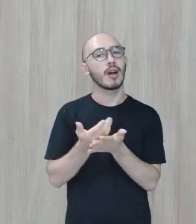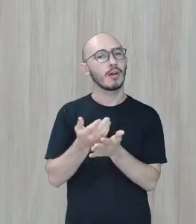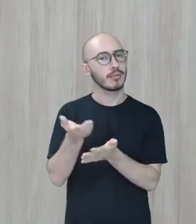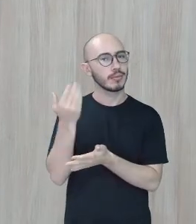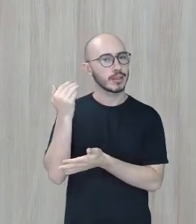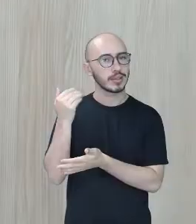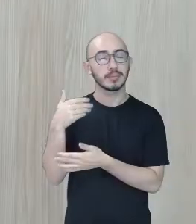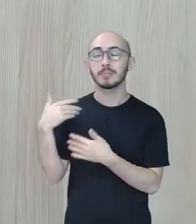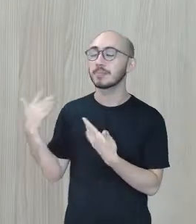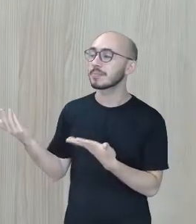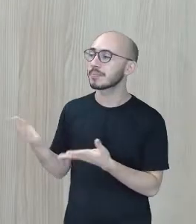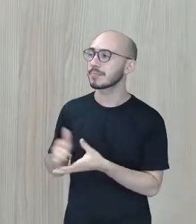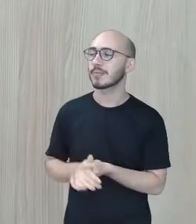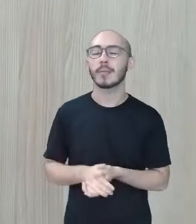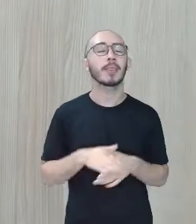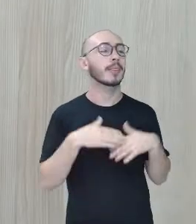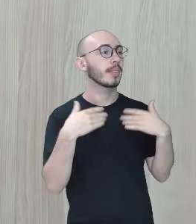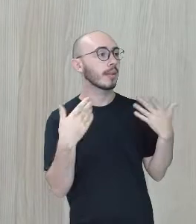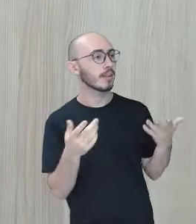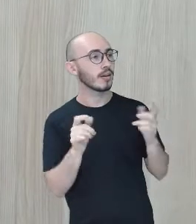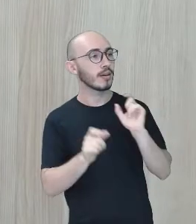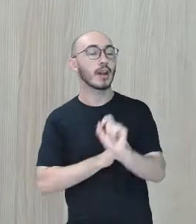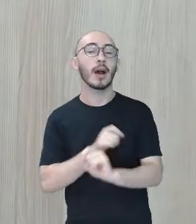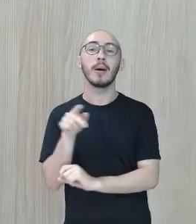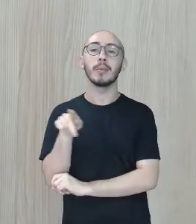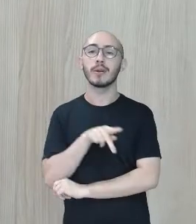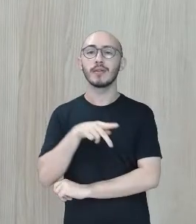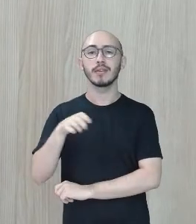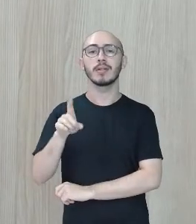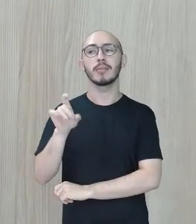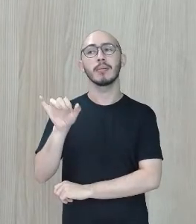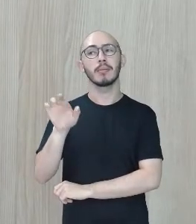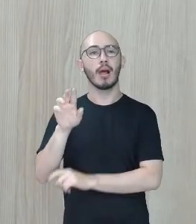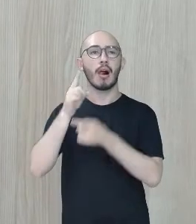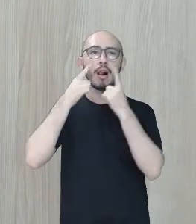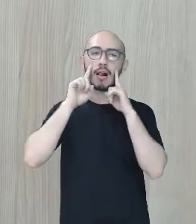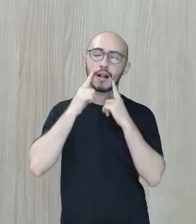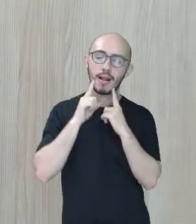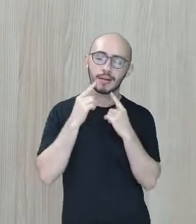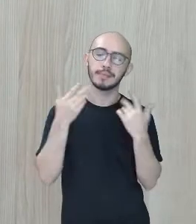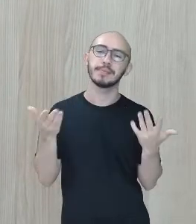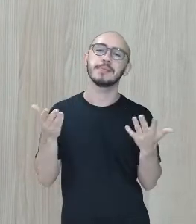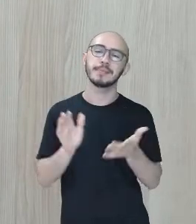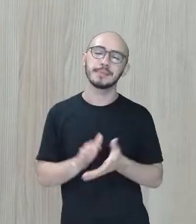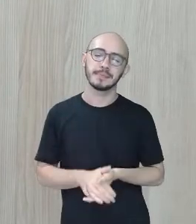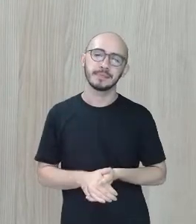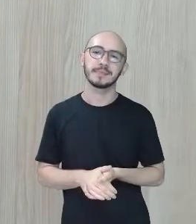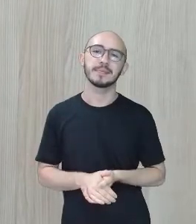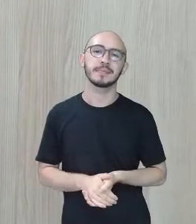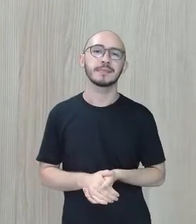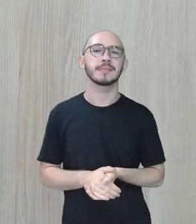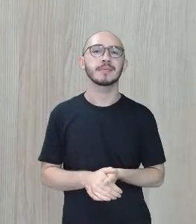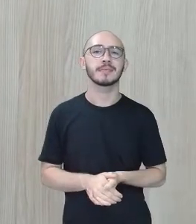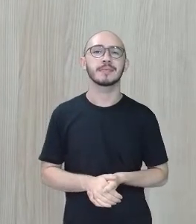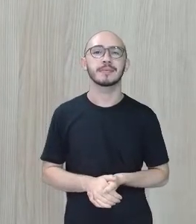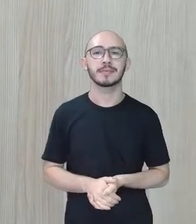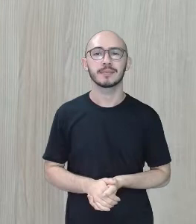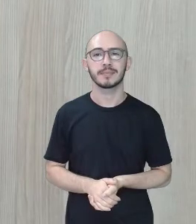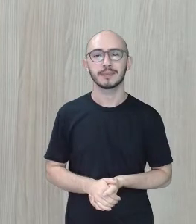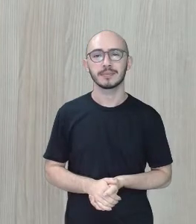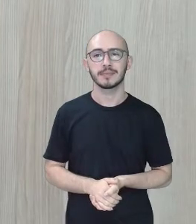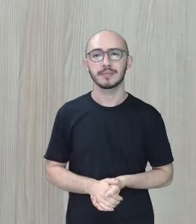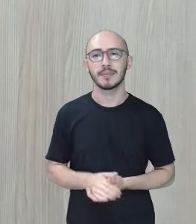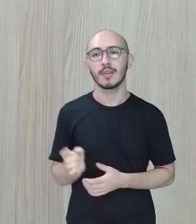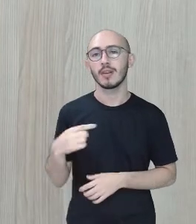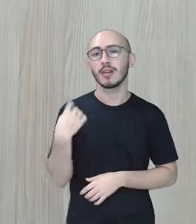passada. Bom, né, gente? Esse professor Pedro tá chorando demais hoje, né, não? Vamos lá, então. Ó,